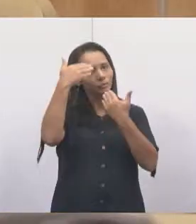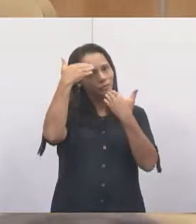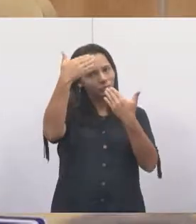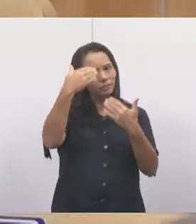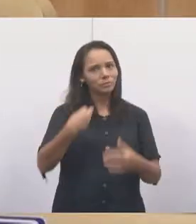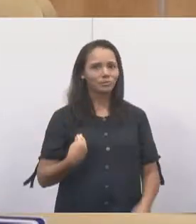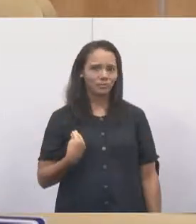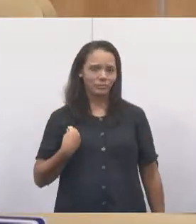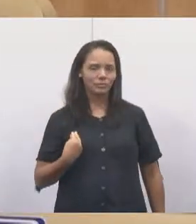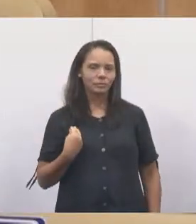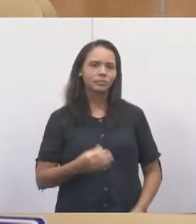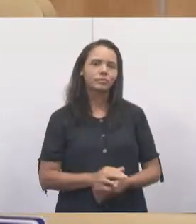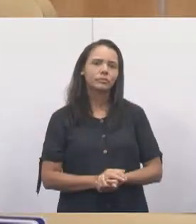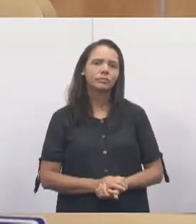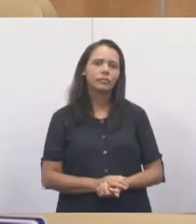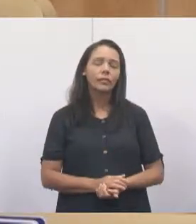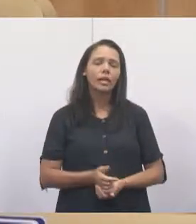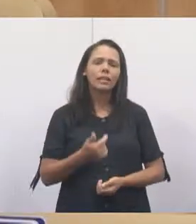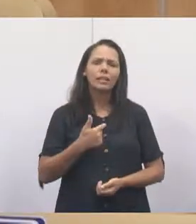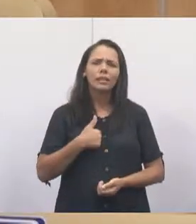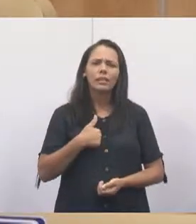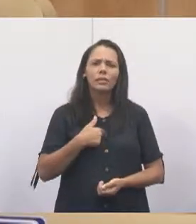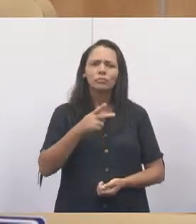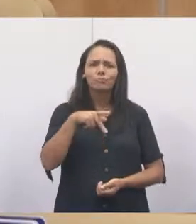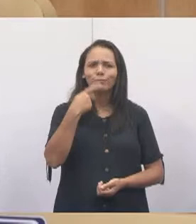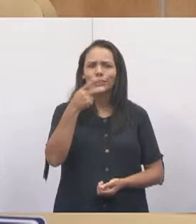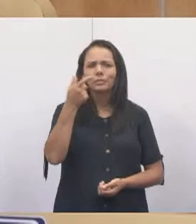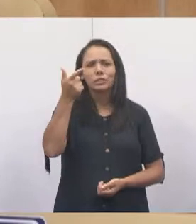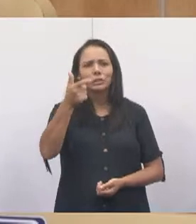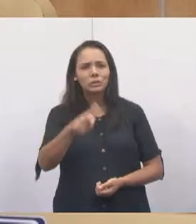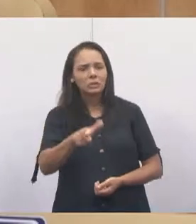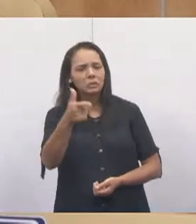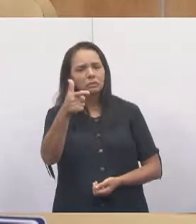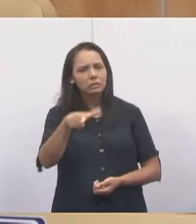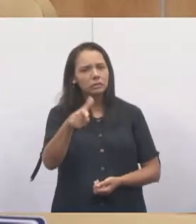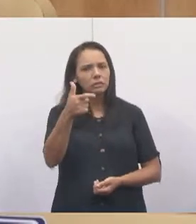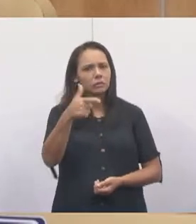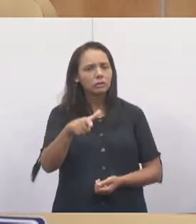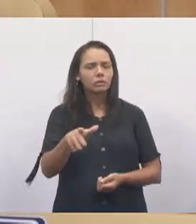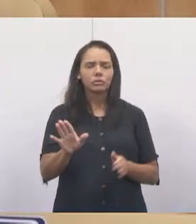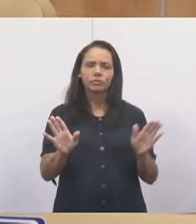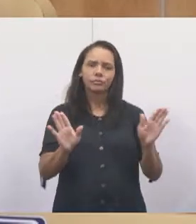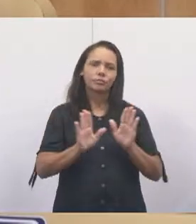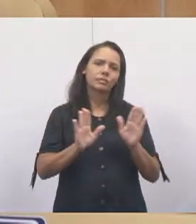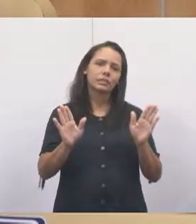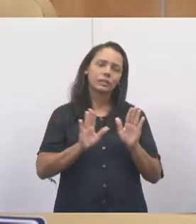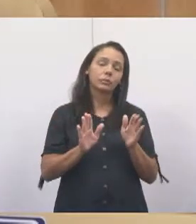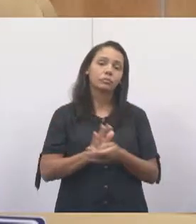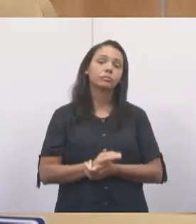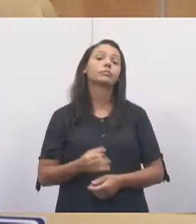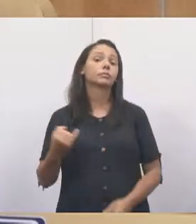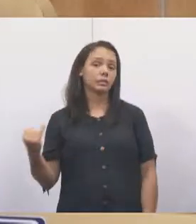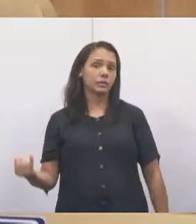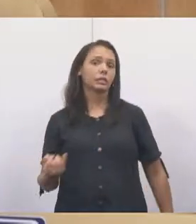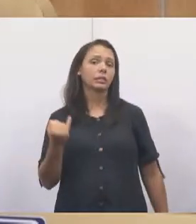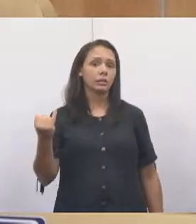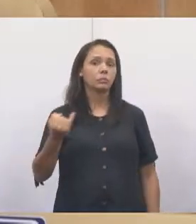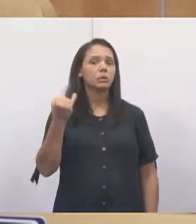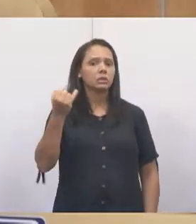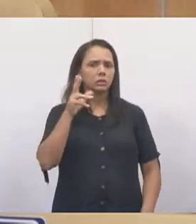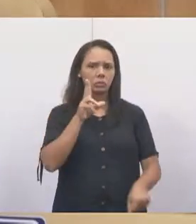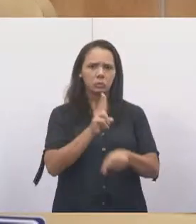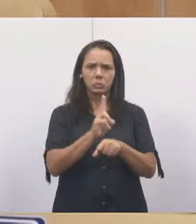Eu não quero aqui ser repetitivo e cansativo com relação a essa bandeira tão importante que é a defesa da criança